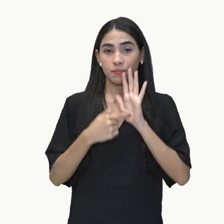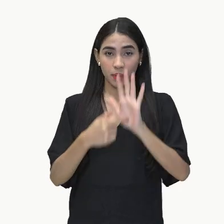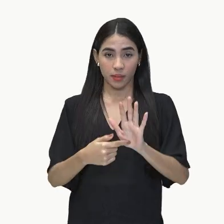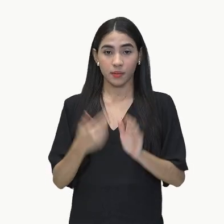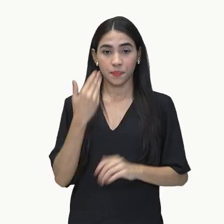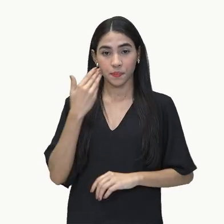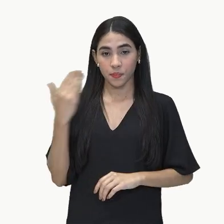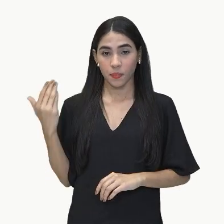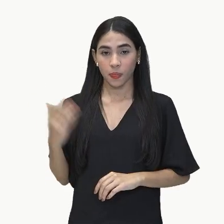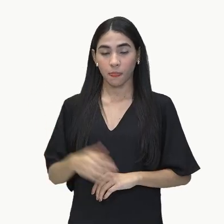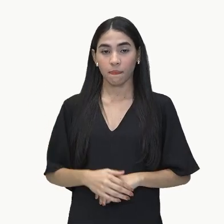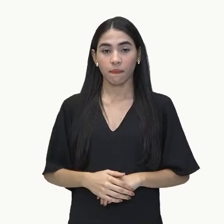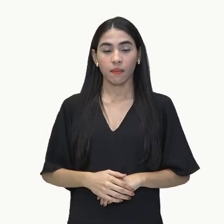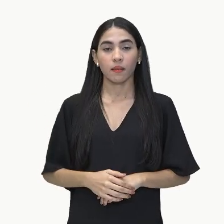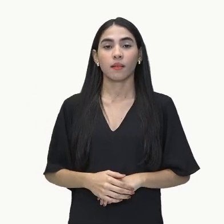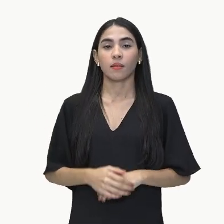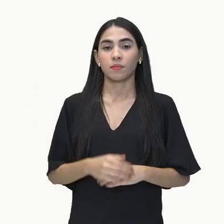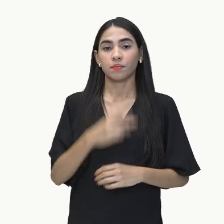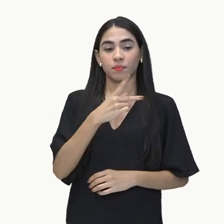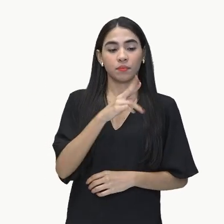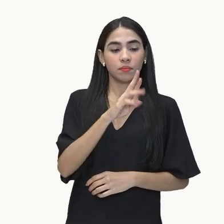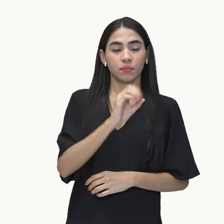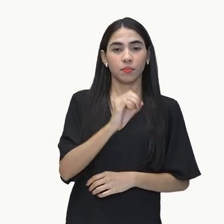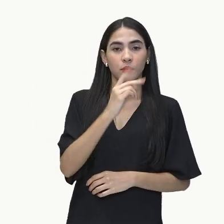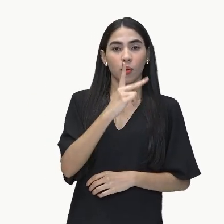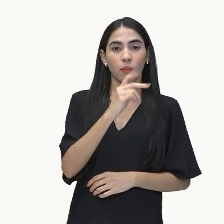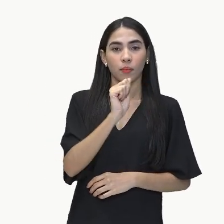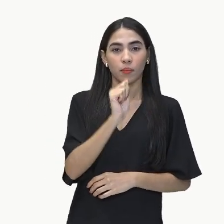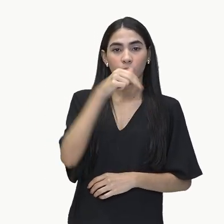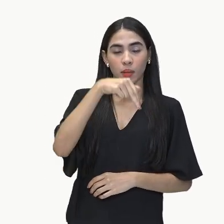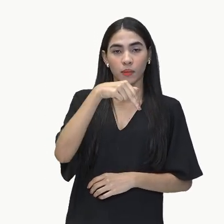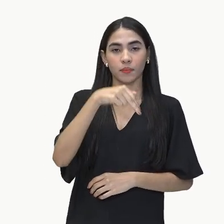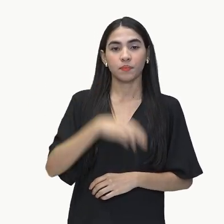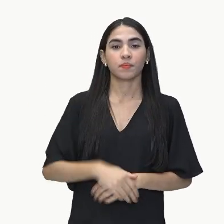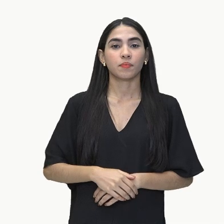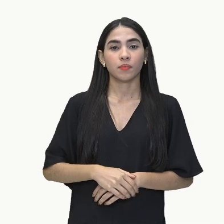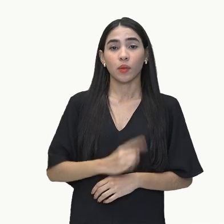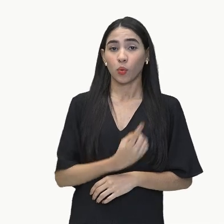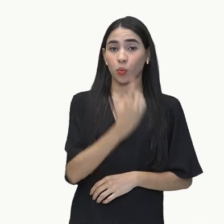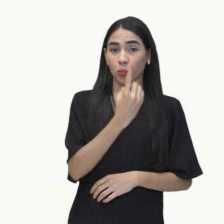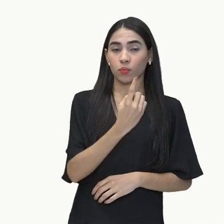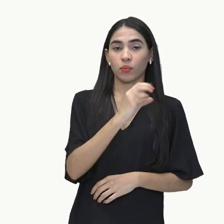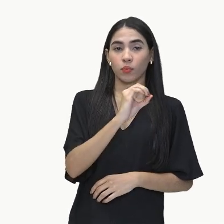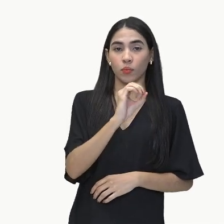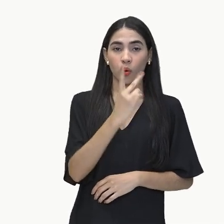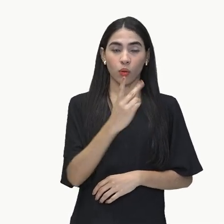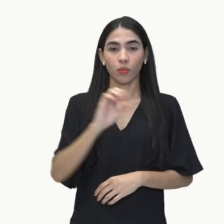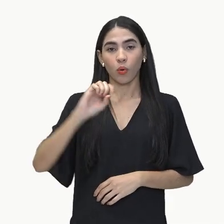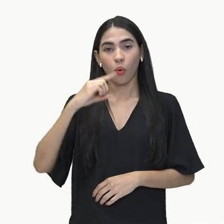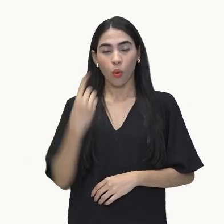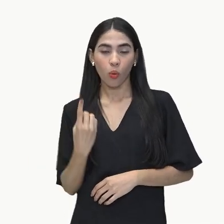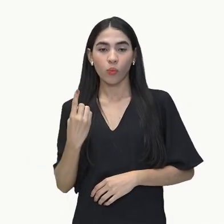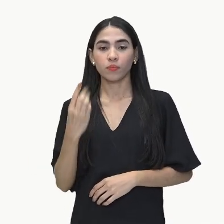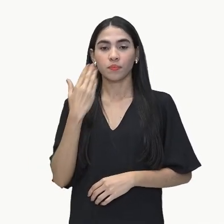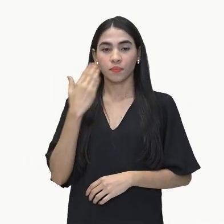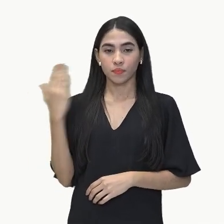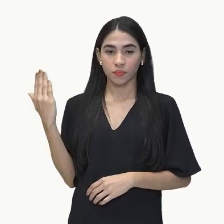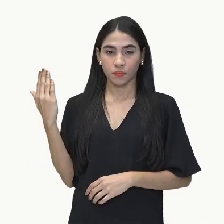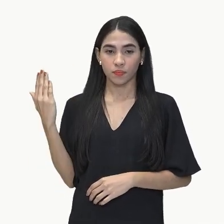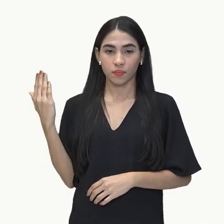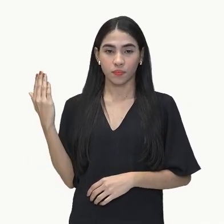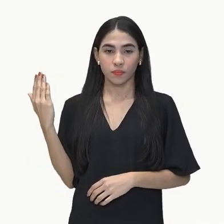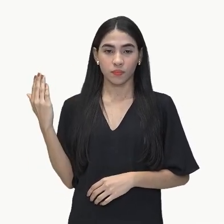jeito aqui. Ou no meio, propan, um ol, propan, dois ol. Ou pode vir aqui na frente, um propanol ou